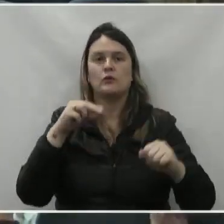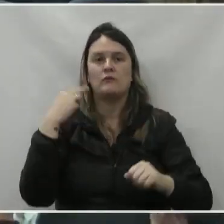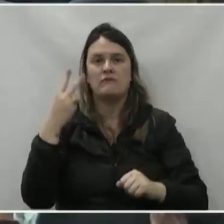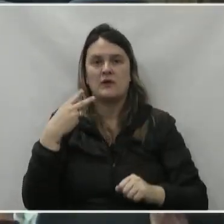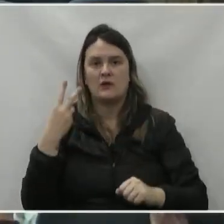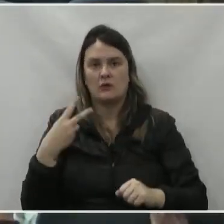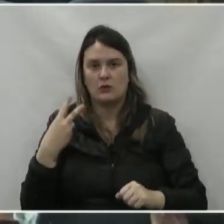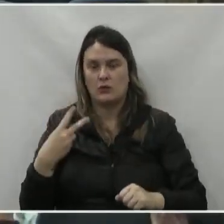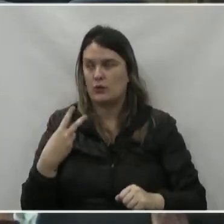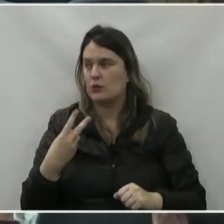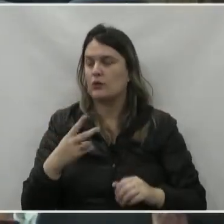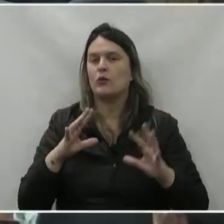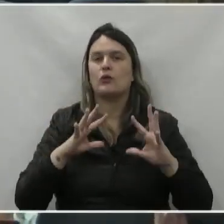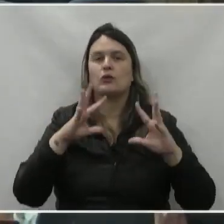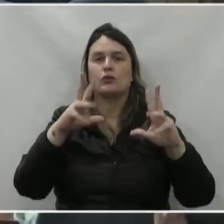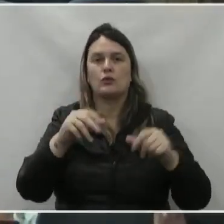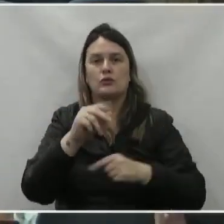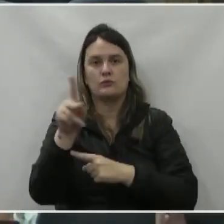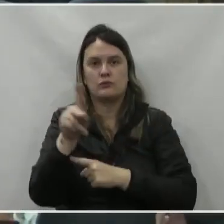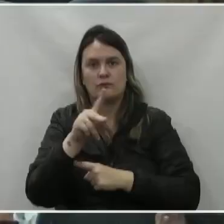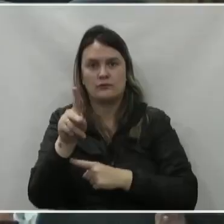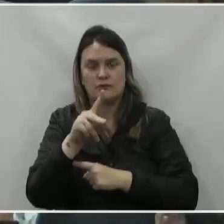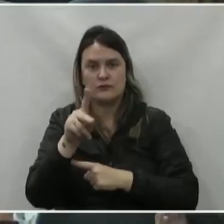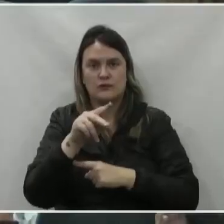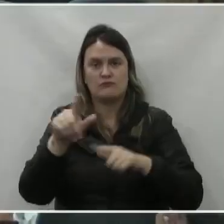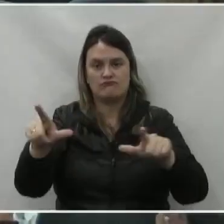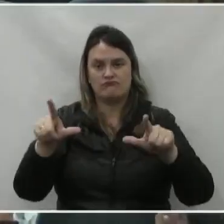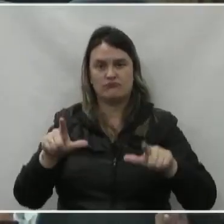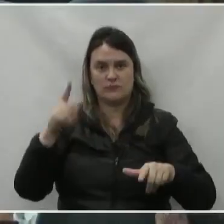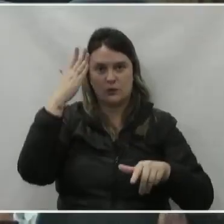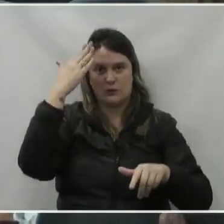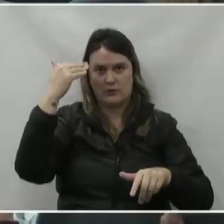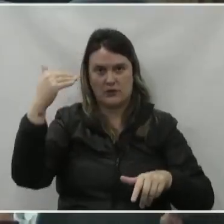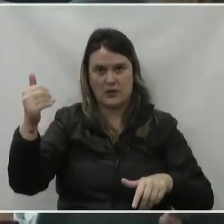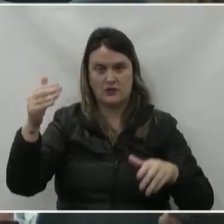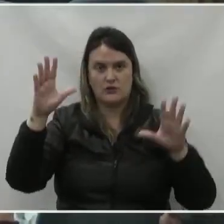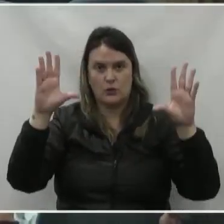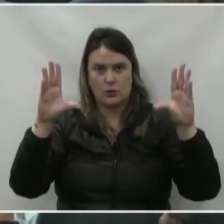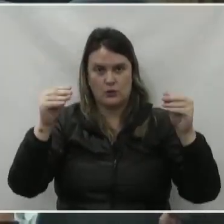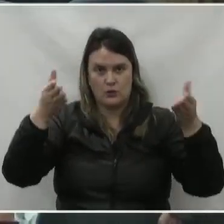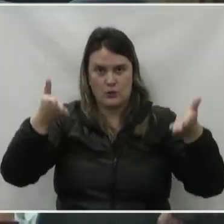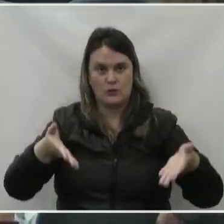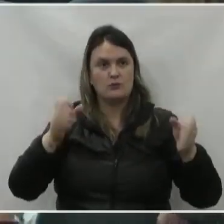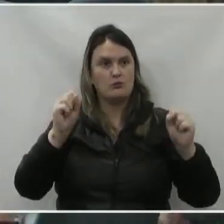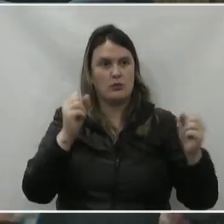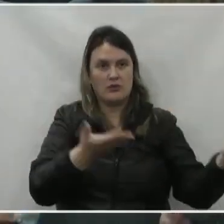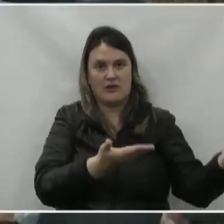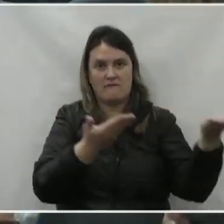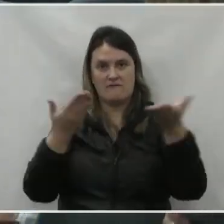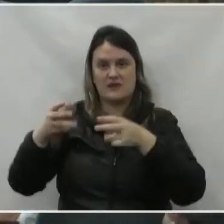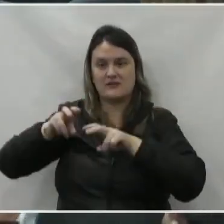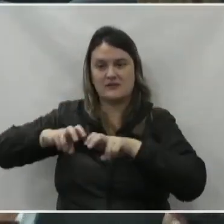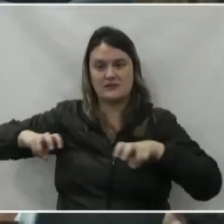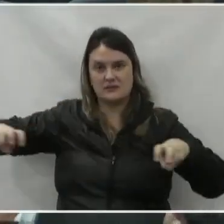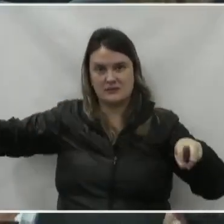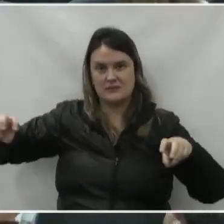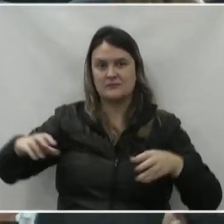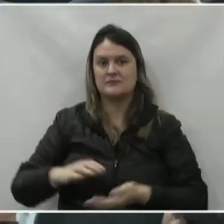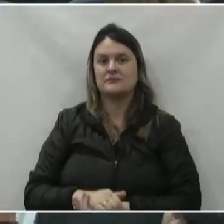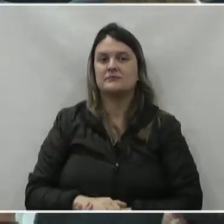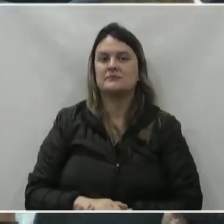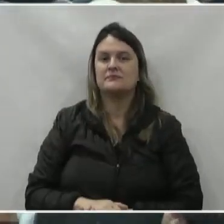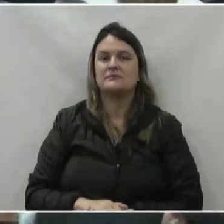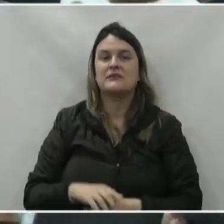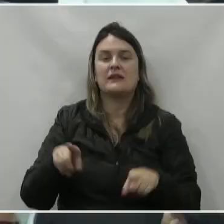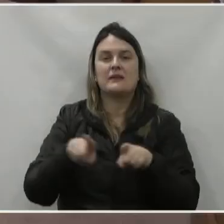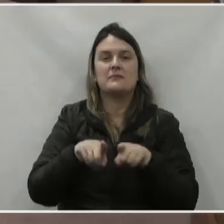vereadores, todos os professores que receberam a homenagem na noite de hoje, podem ocupar os assentos, por gentileza. E